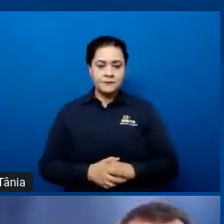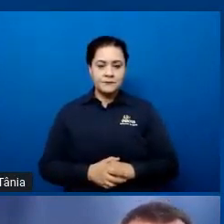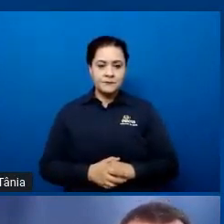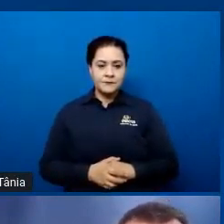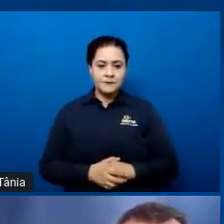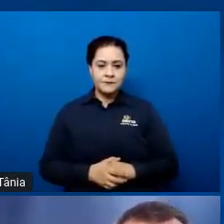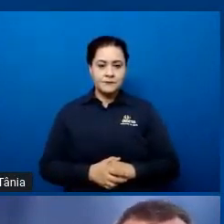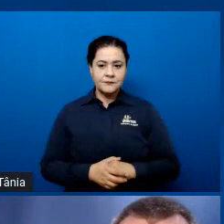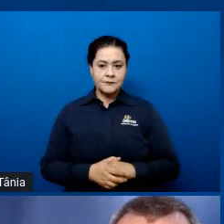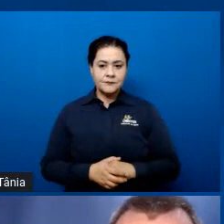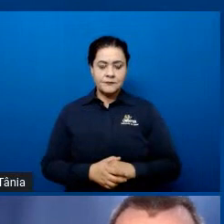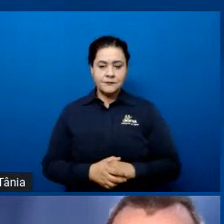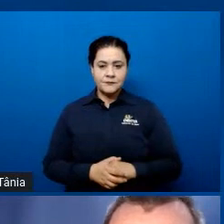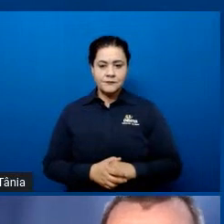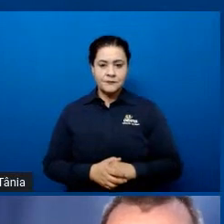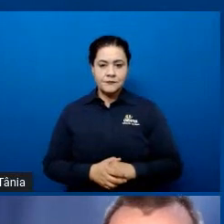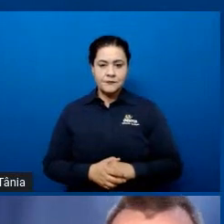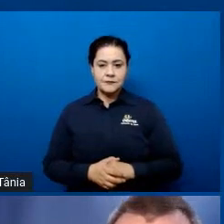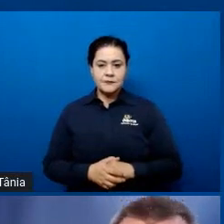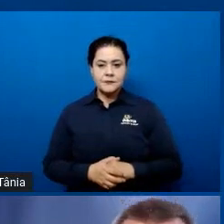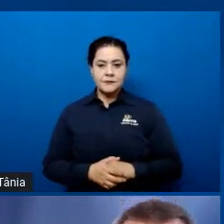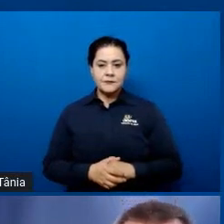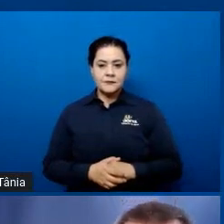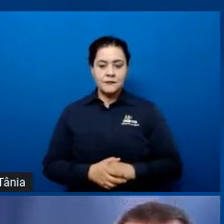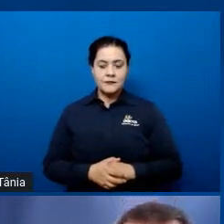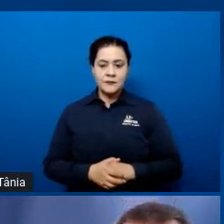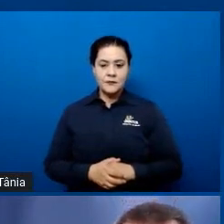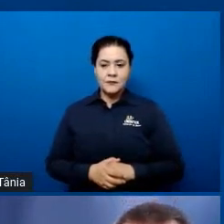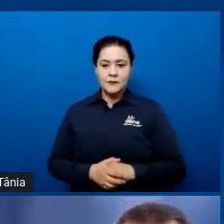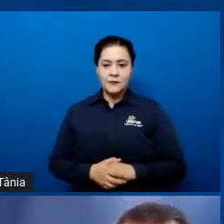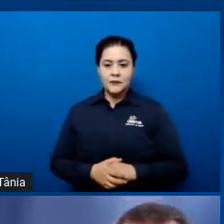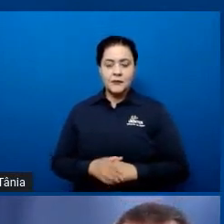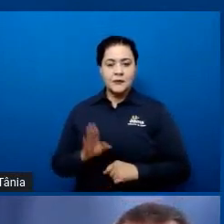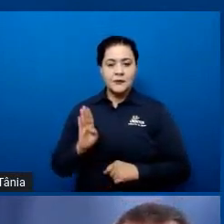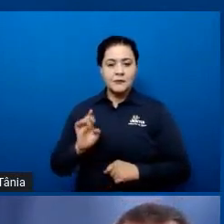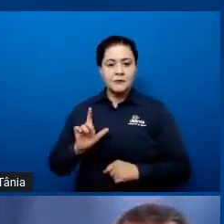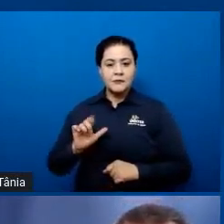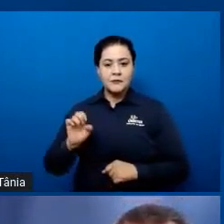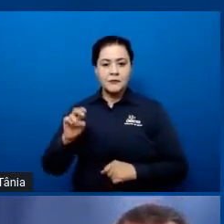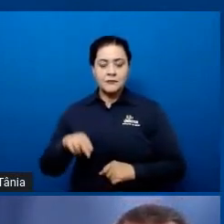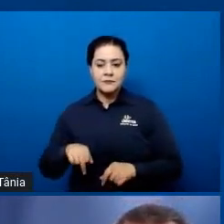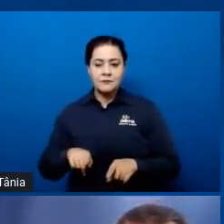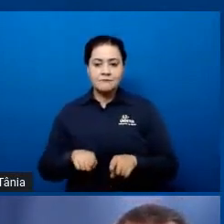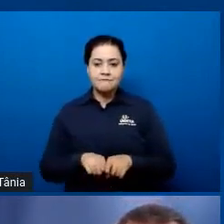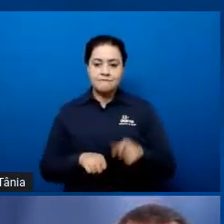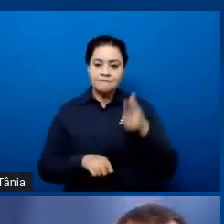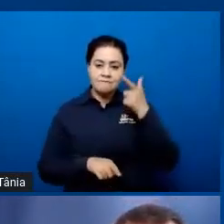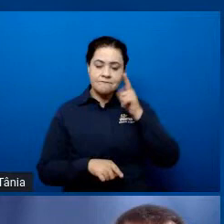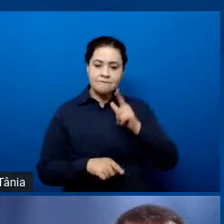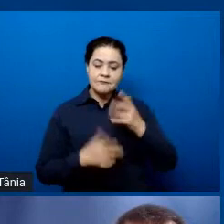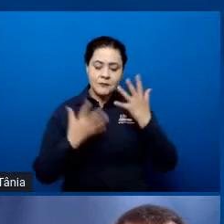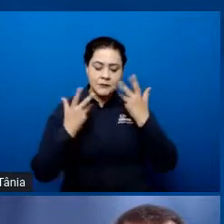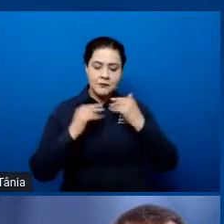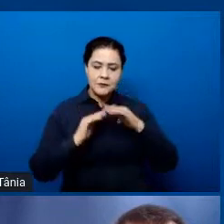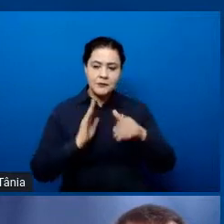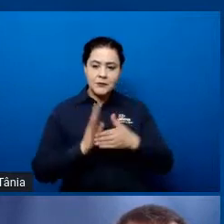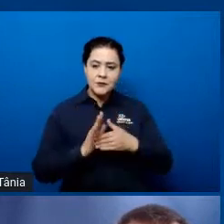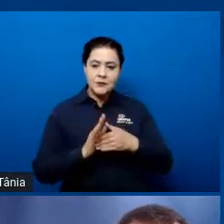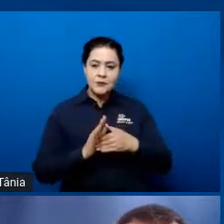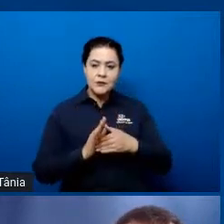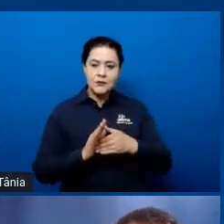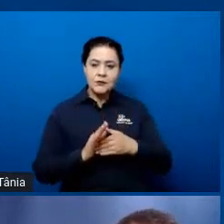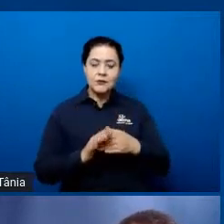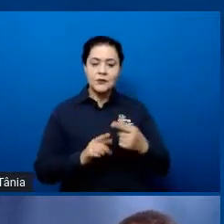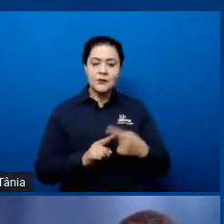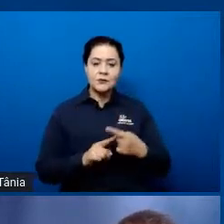O Belvan colocou ali, infelizmente, meu celular não consegui ver os animais do Google. Não são todos os celulares que isso. O dele é uma Samsung A11, pelo